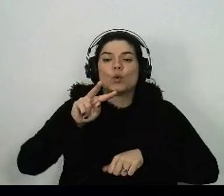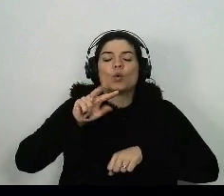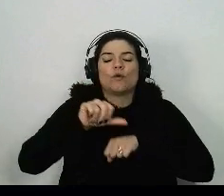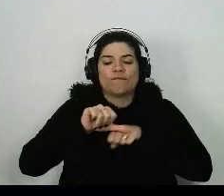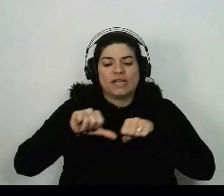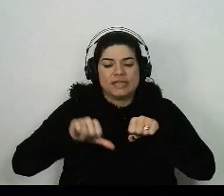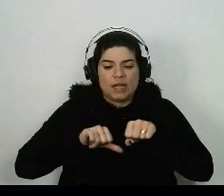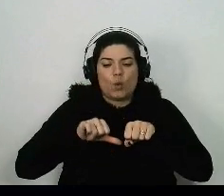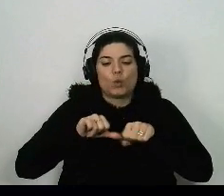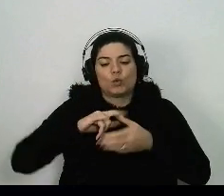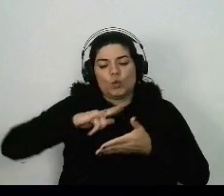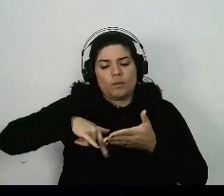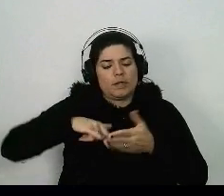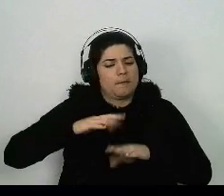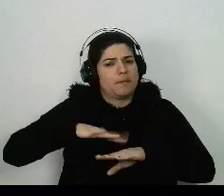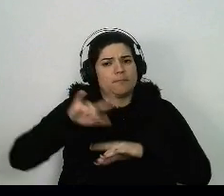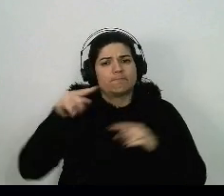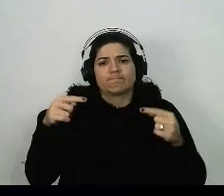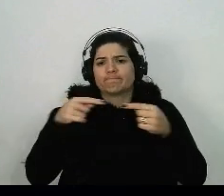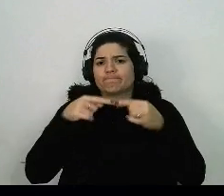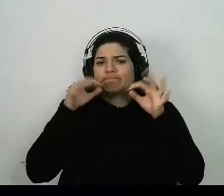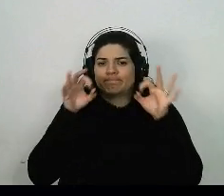atendeu.